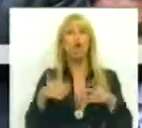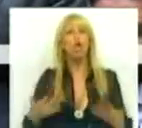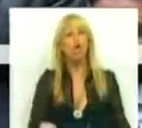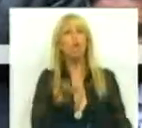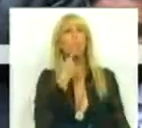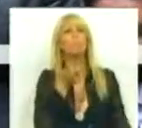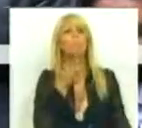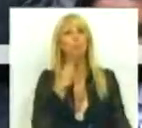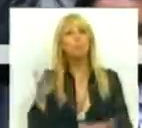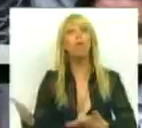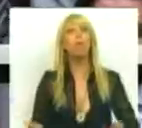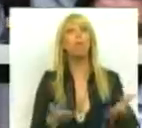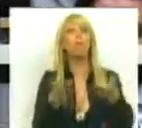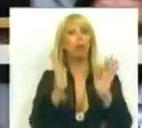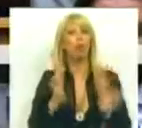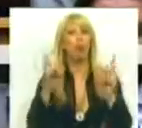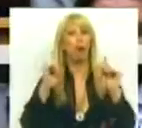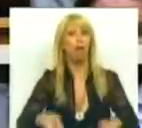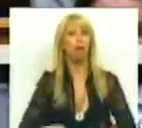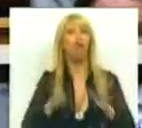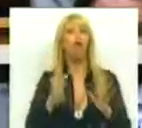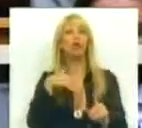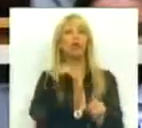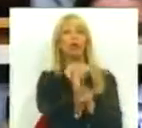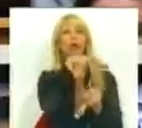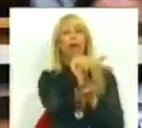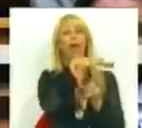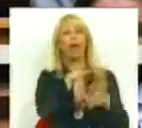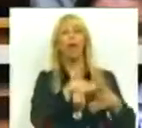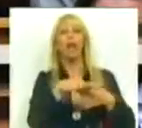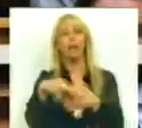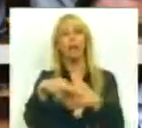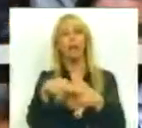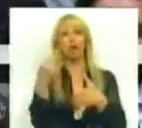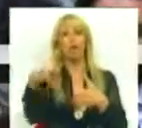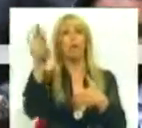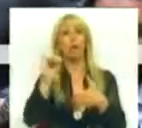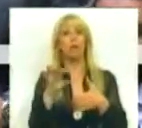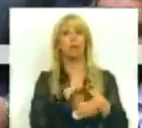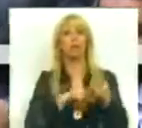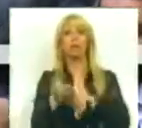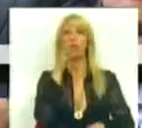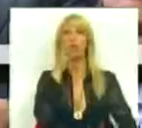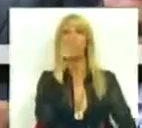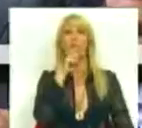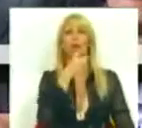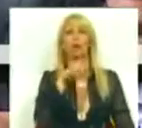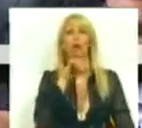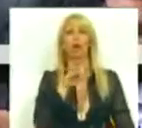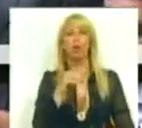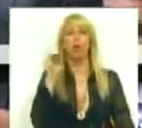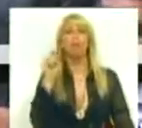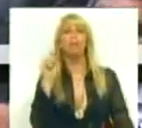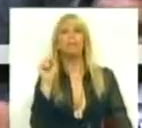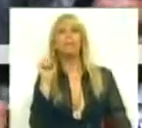fazer caminho. Já influenciou o líder do Partido Socialista, o Sr. Deputado António José Seguro. Mas